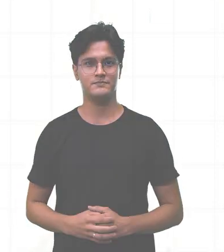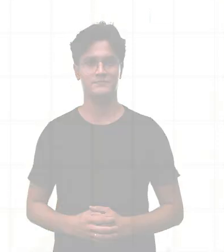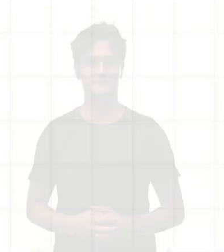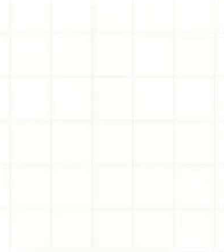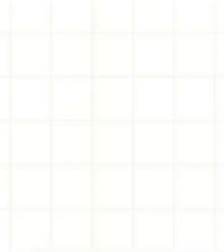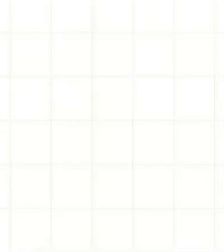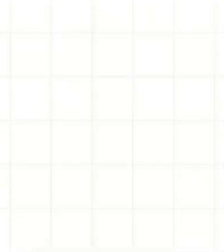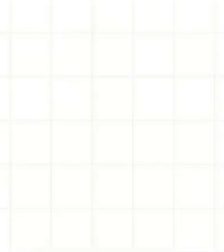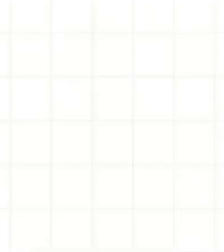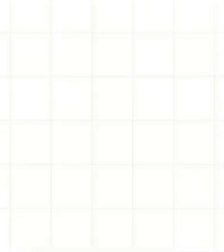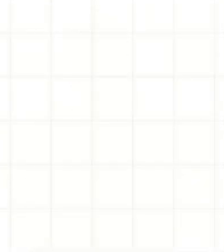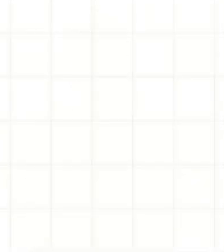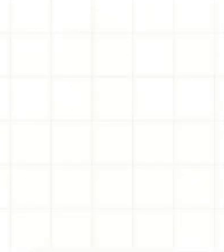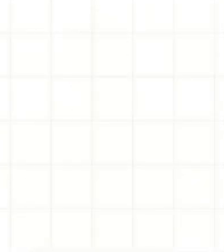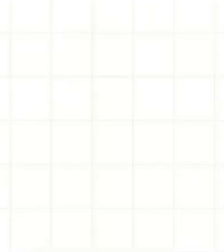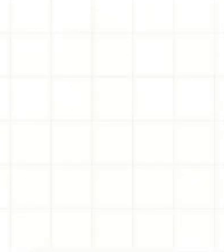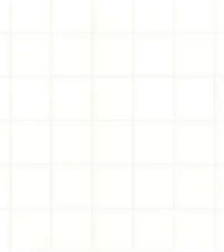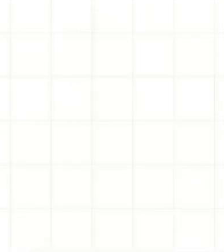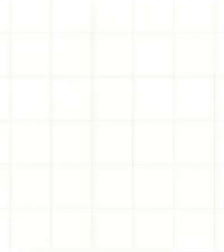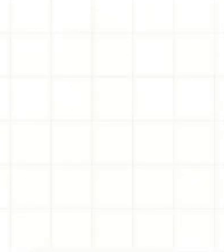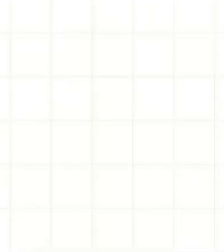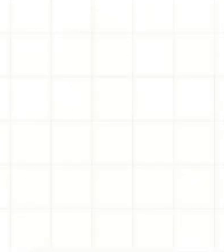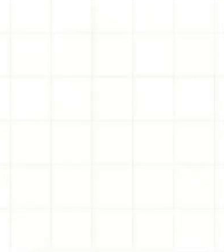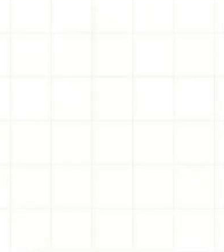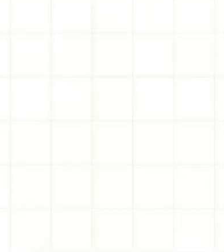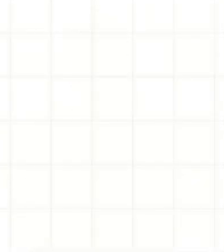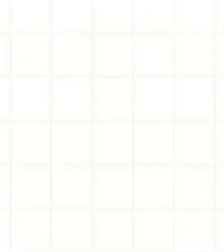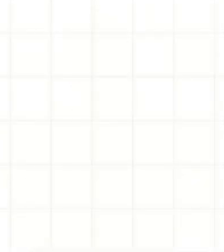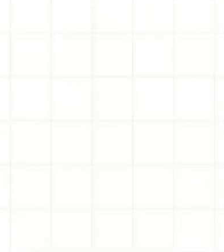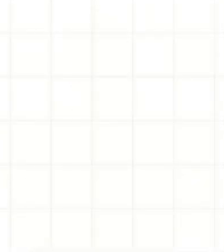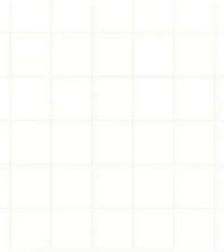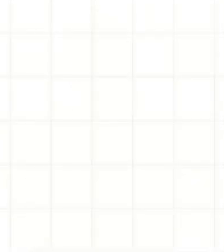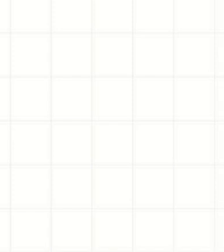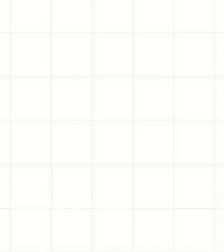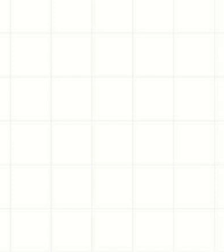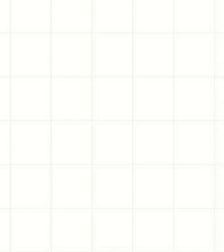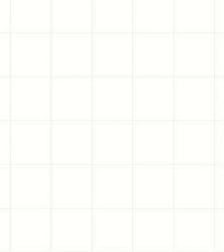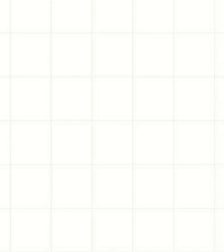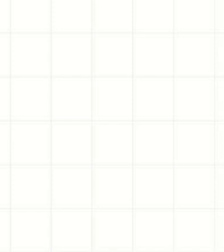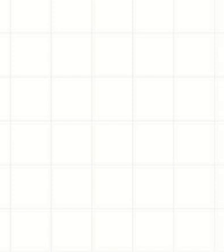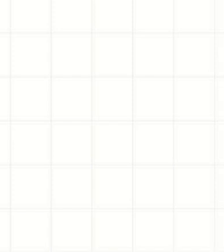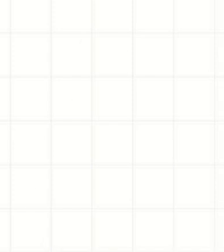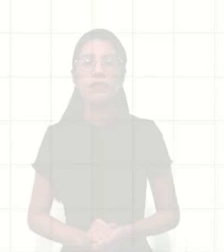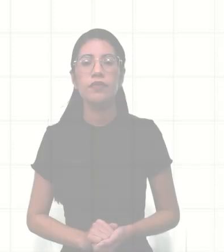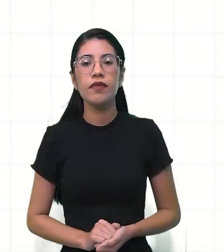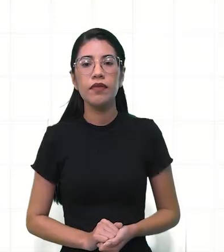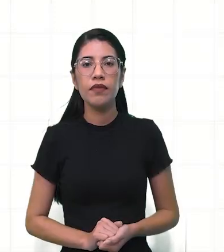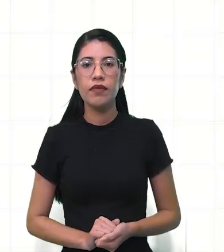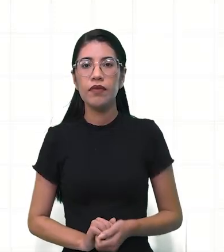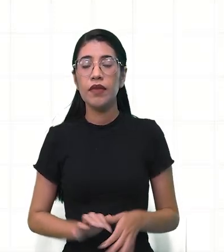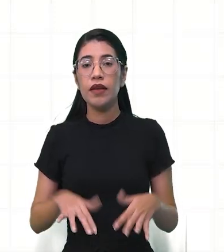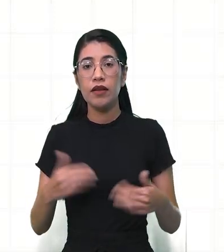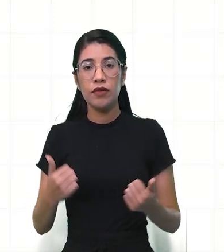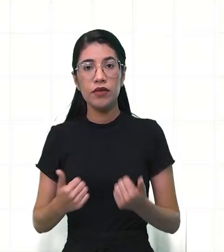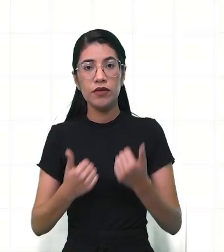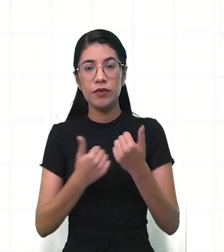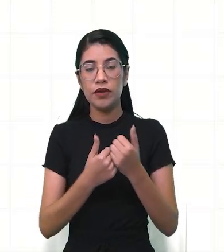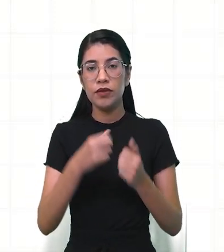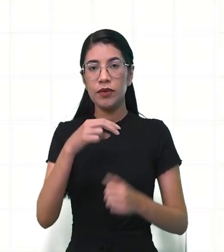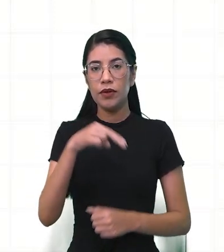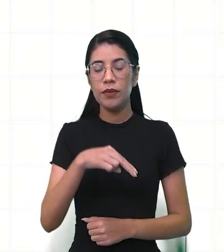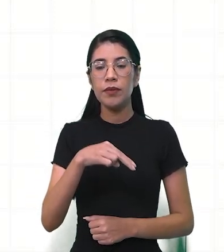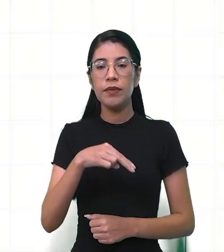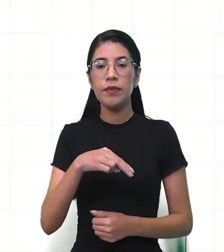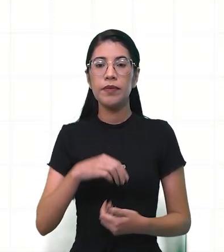Será, então, no lugar do N, 20 menos 2, vezes 180. E